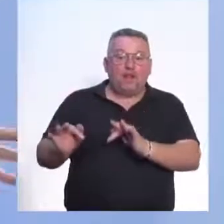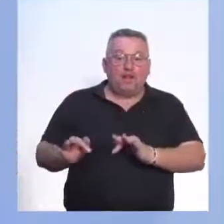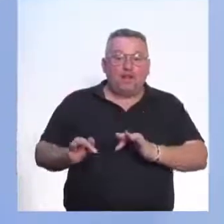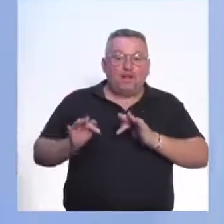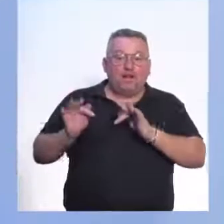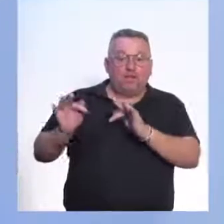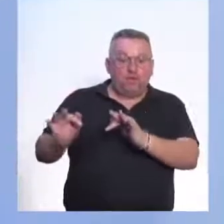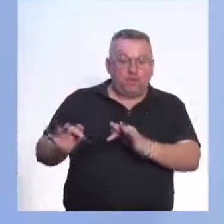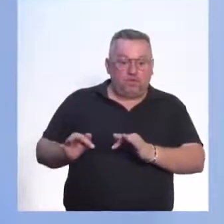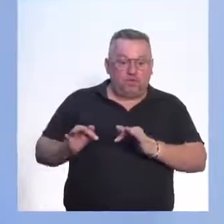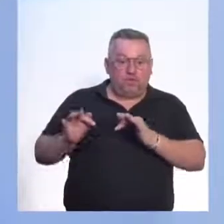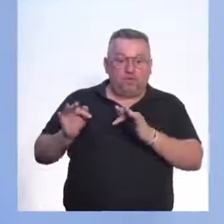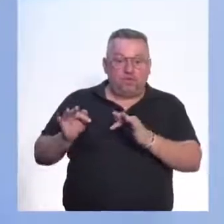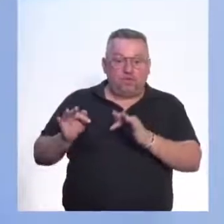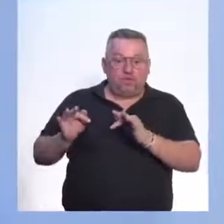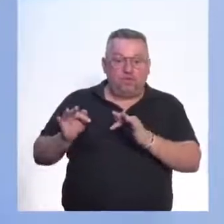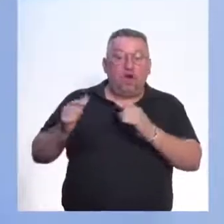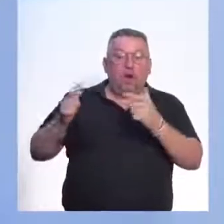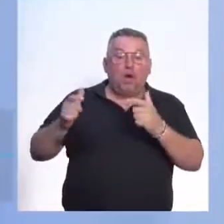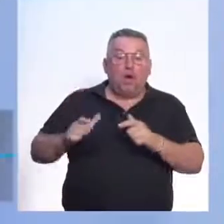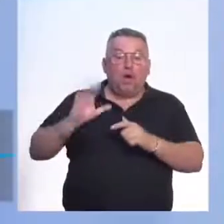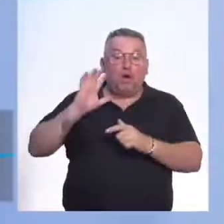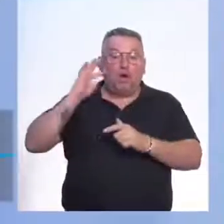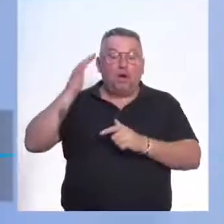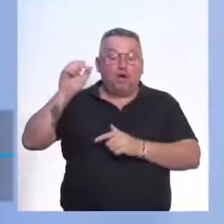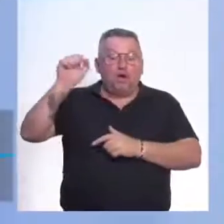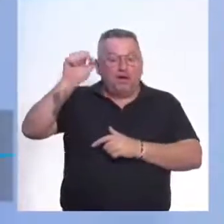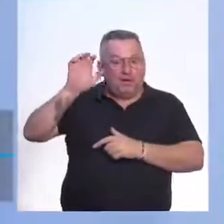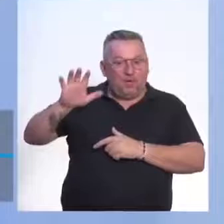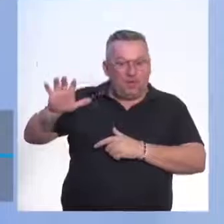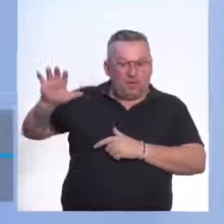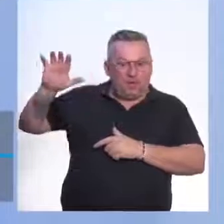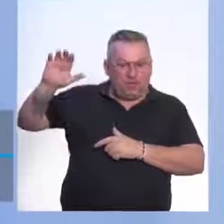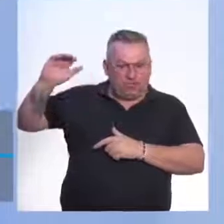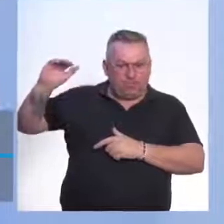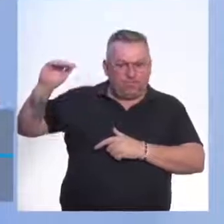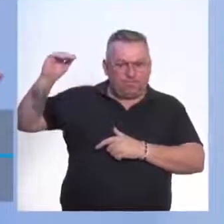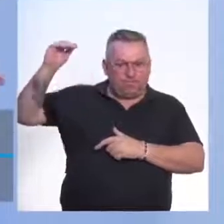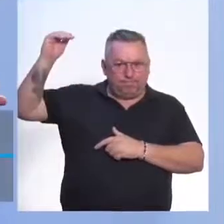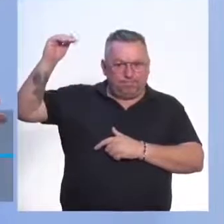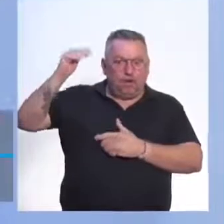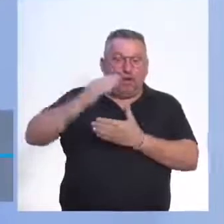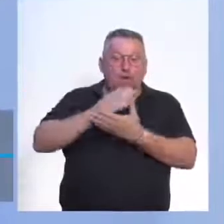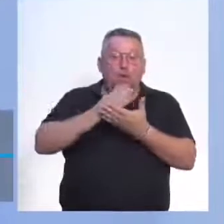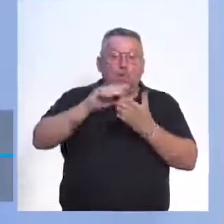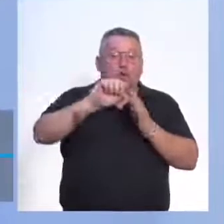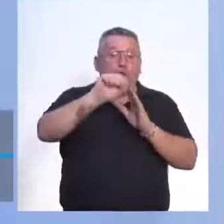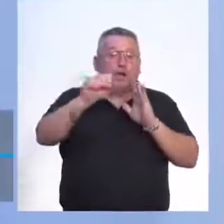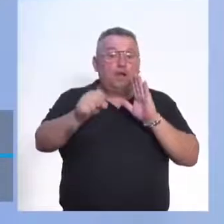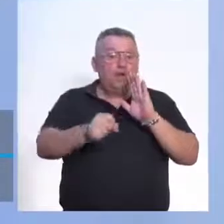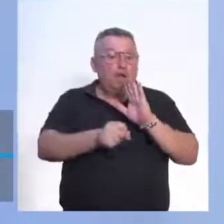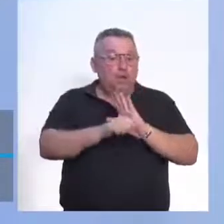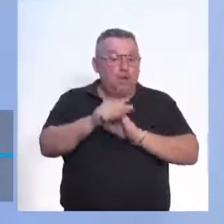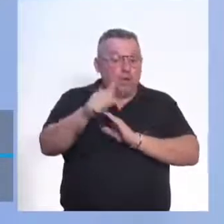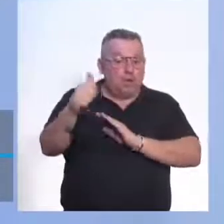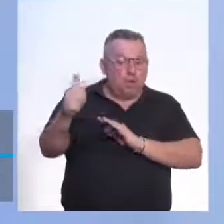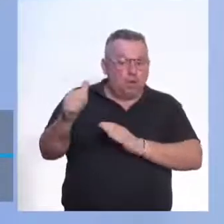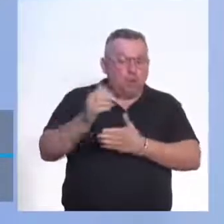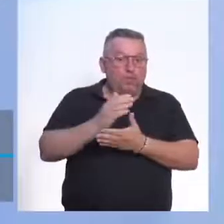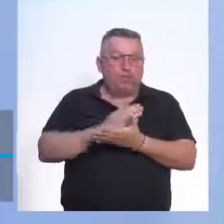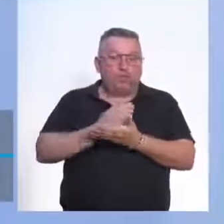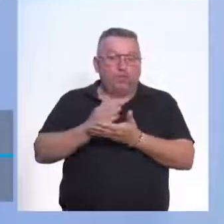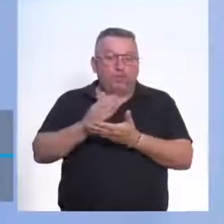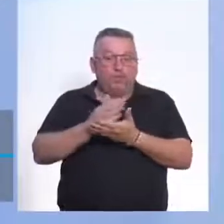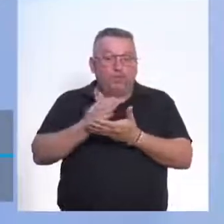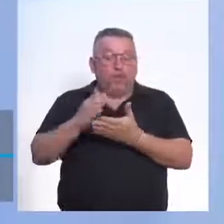aconteceu? Europa Ocidental. Quando? Aí começa no século XI e vai até o século XIII.